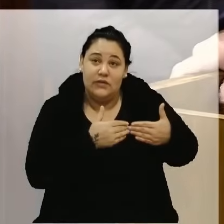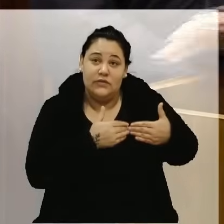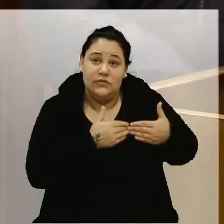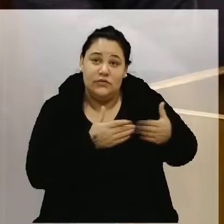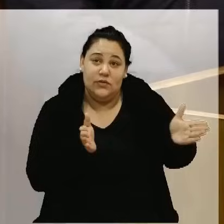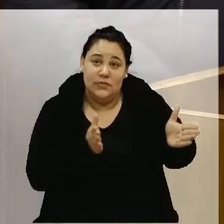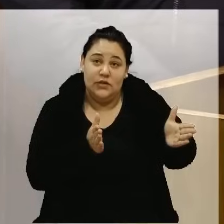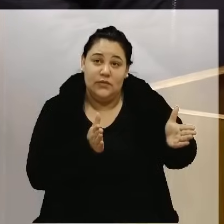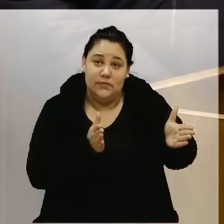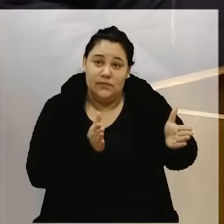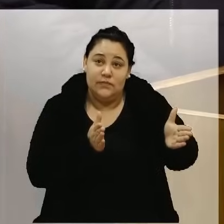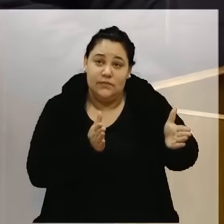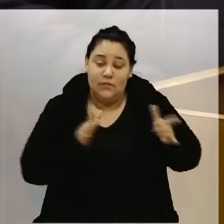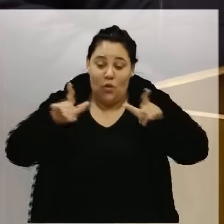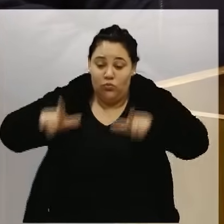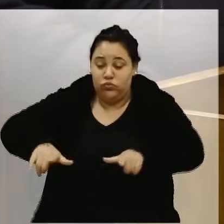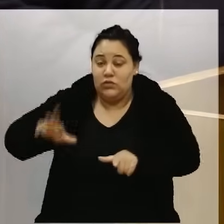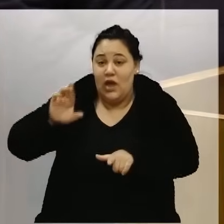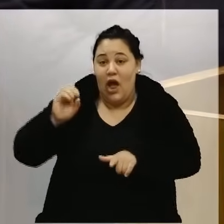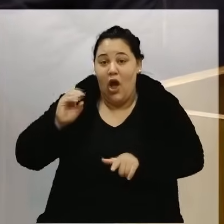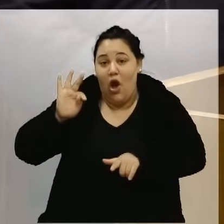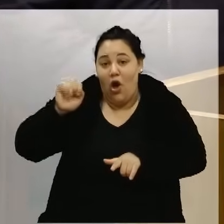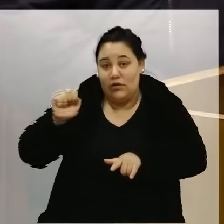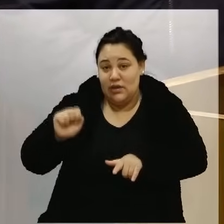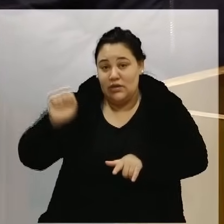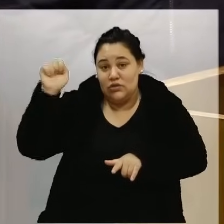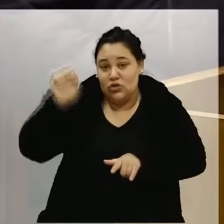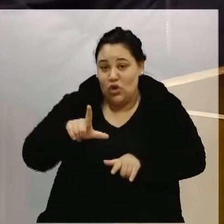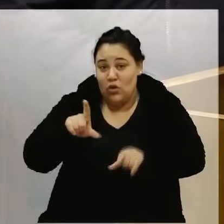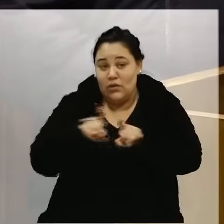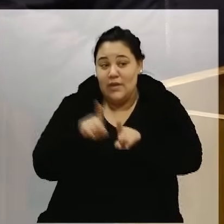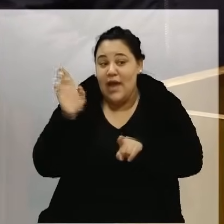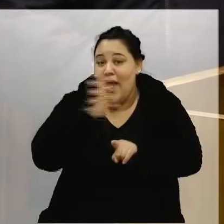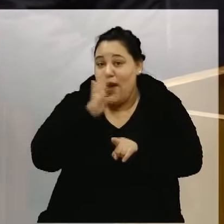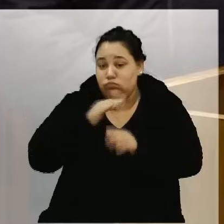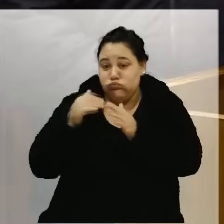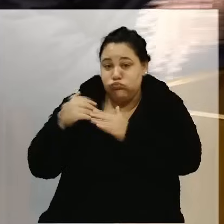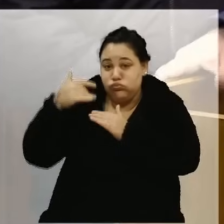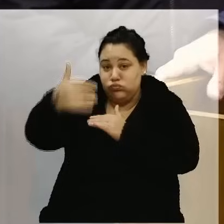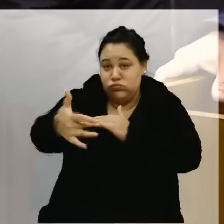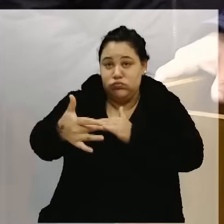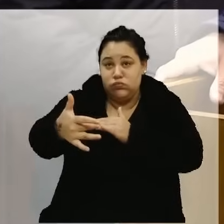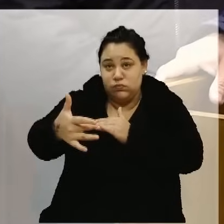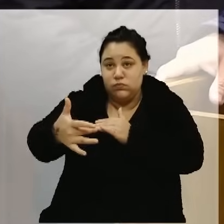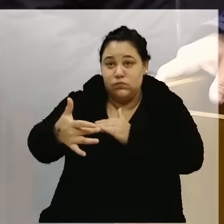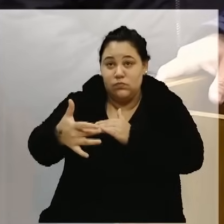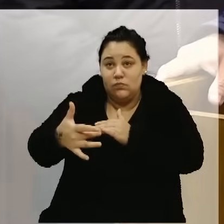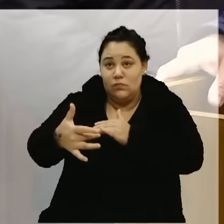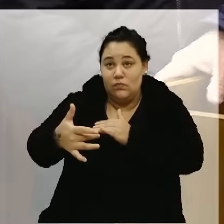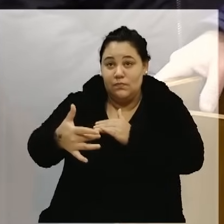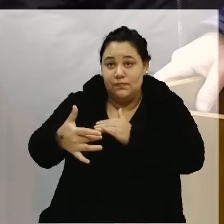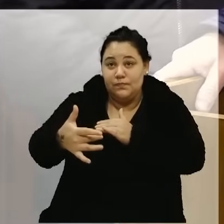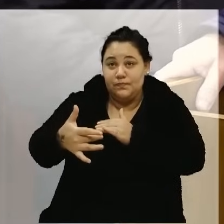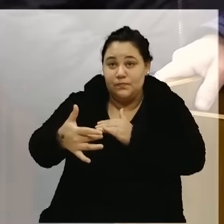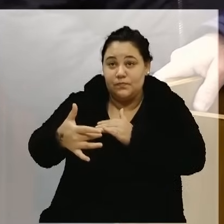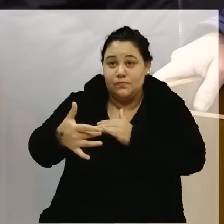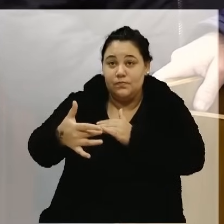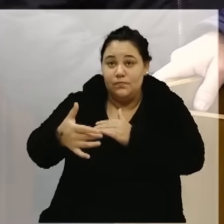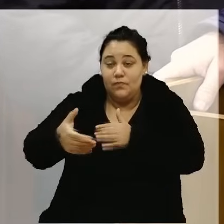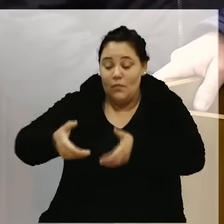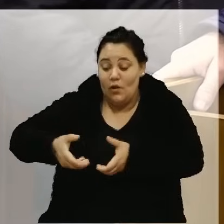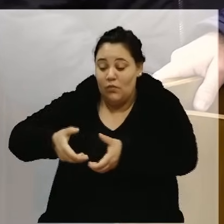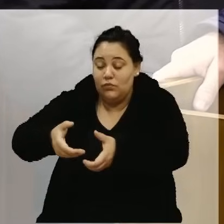do Sol de imediato nos próximos dias, se permitir. Tá? A